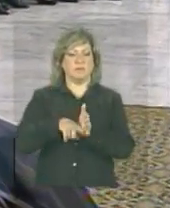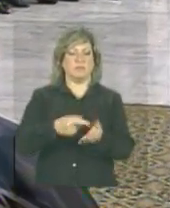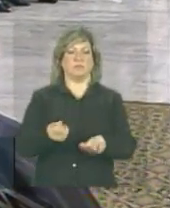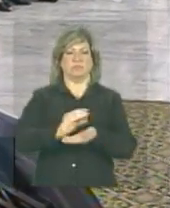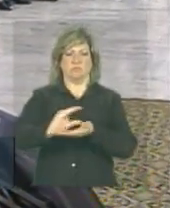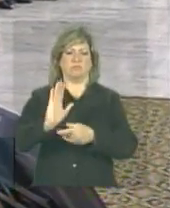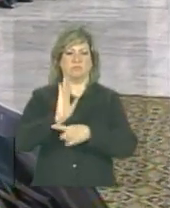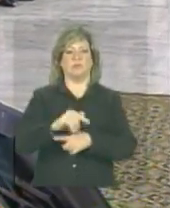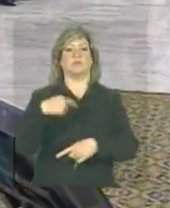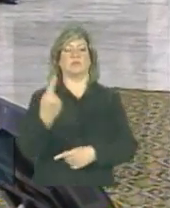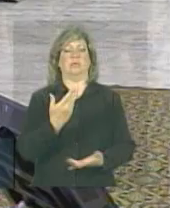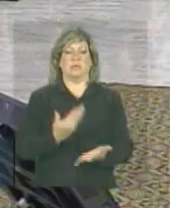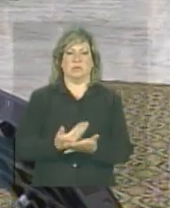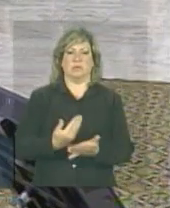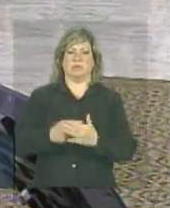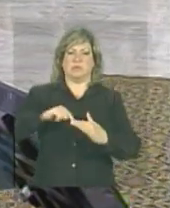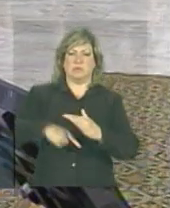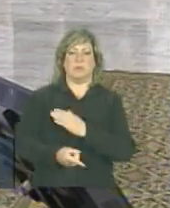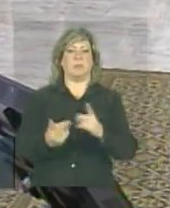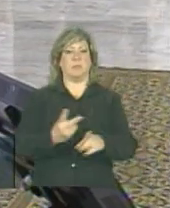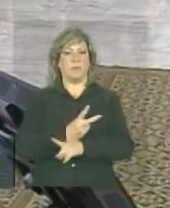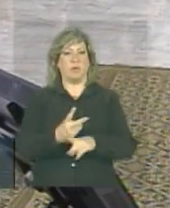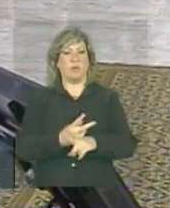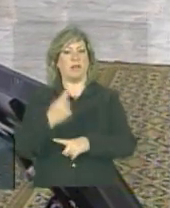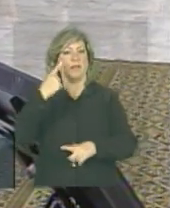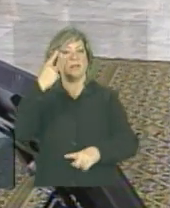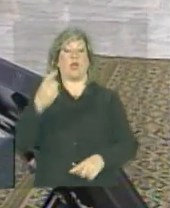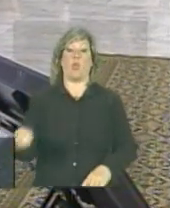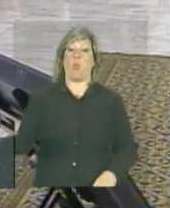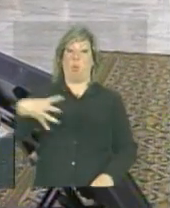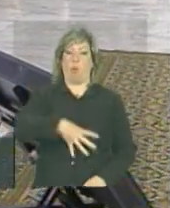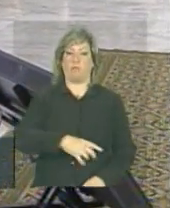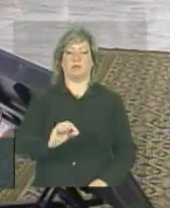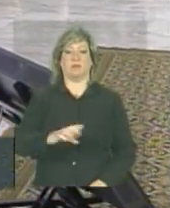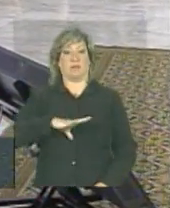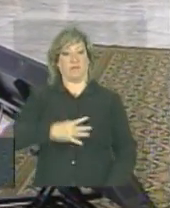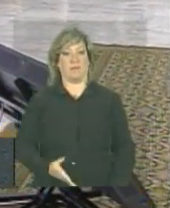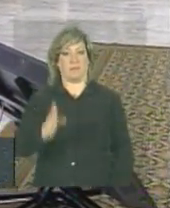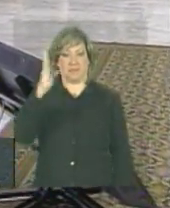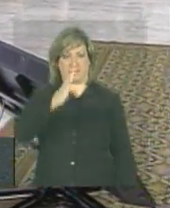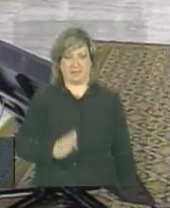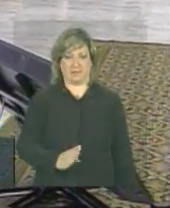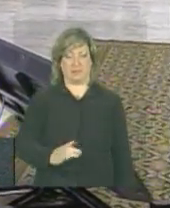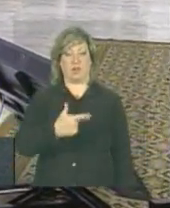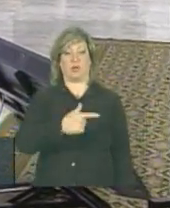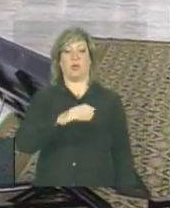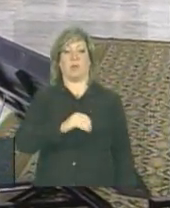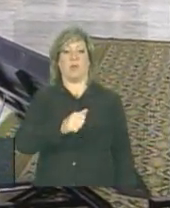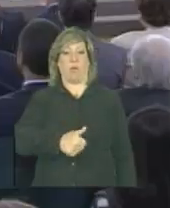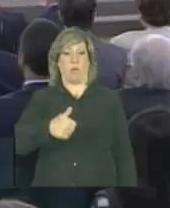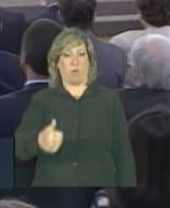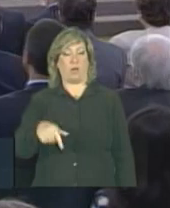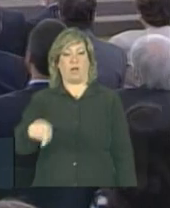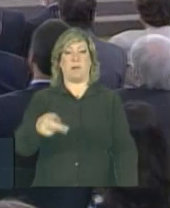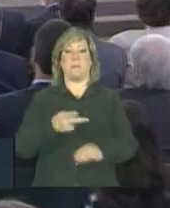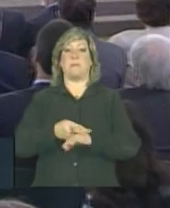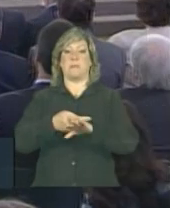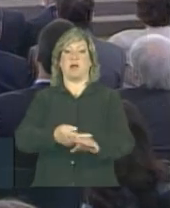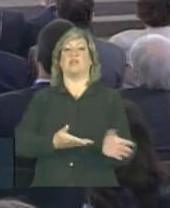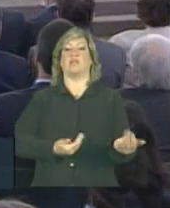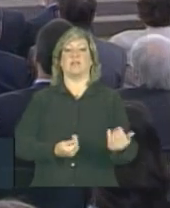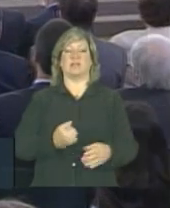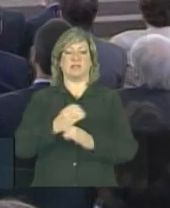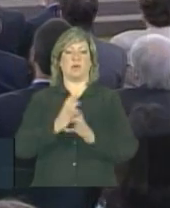que procuram inovar na solução dos desafios brasileiros. Em 2011, o Prêmio Jovem